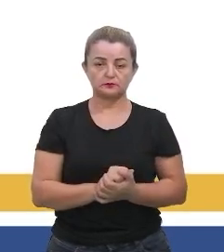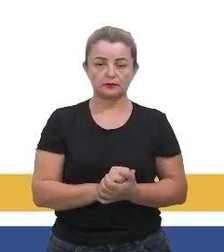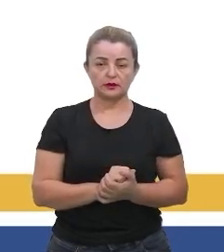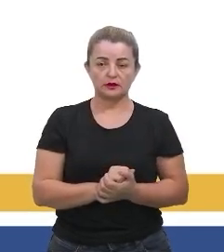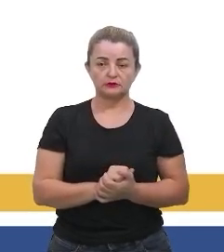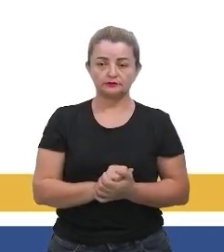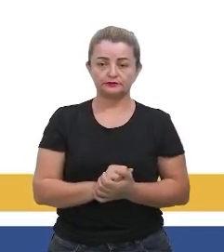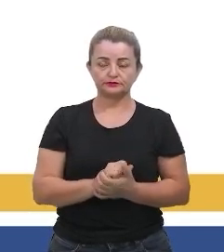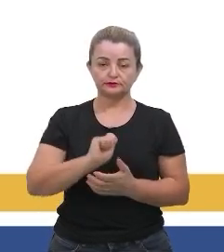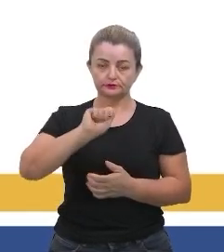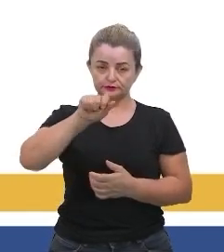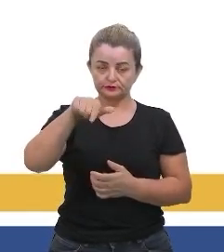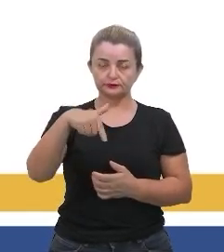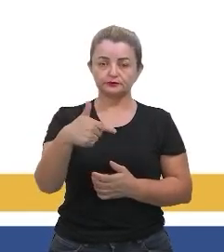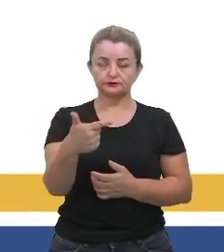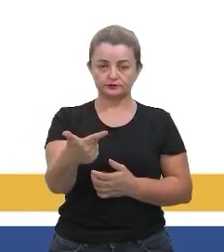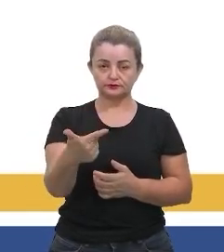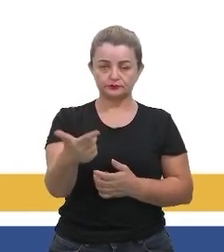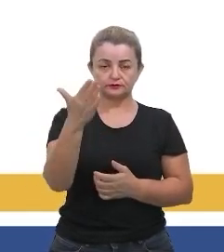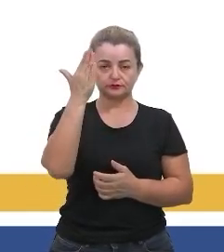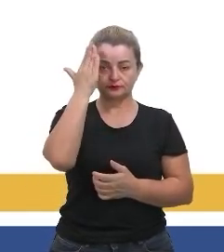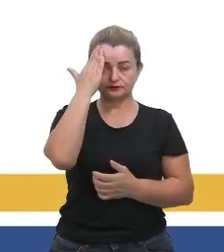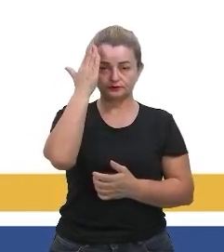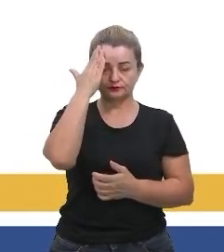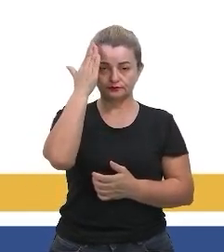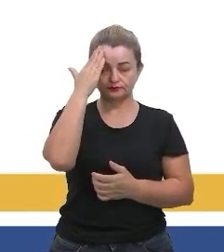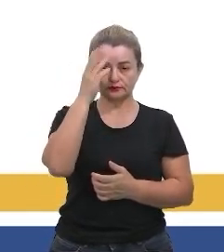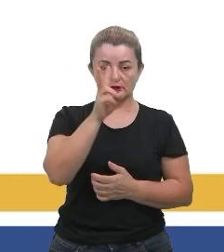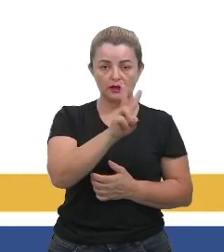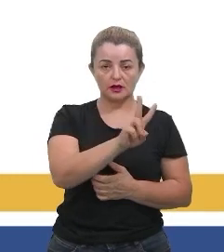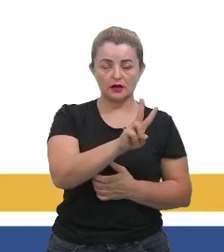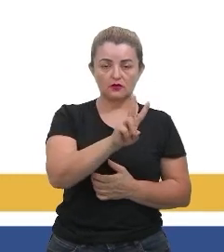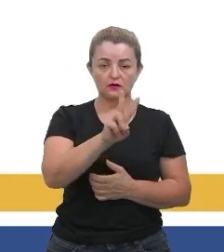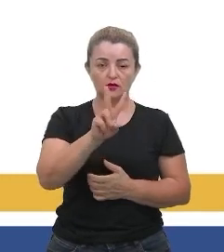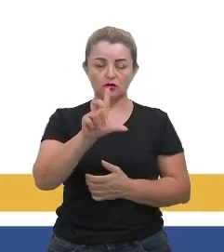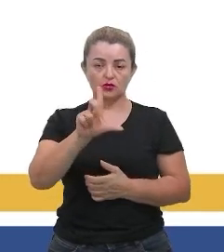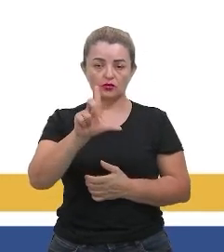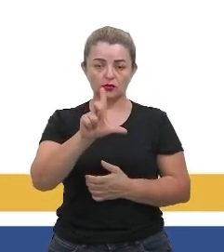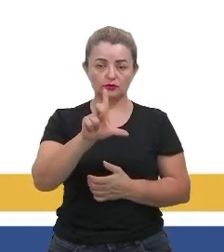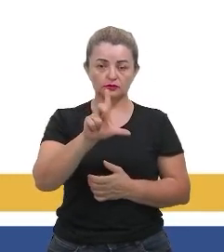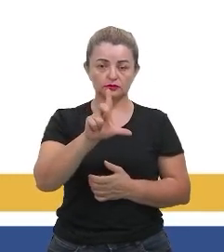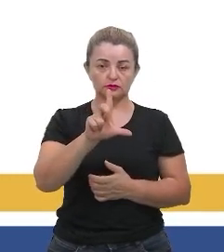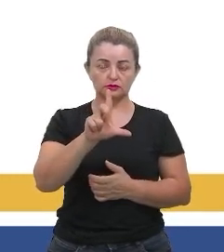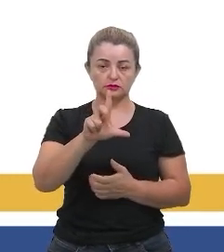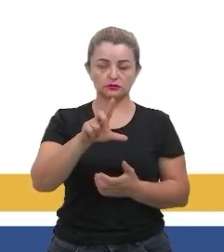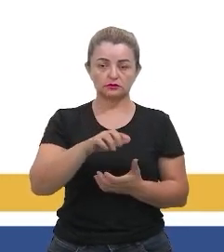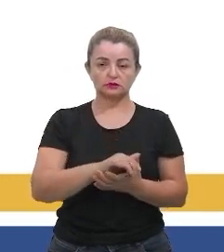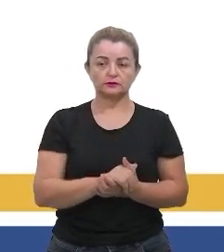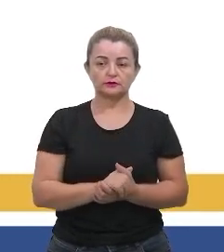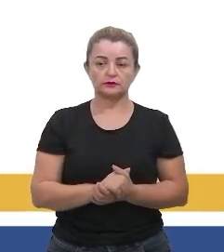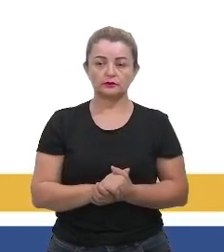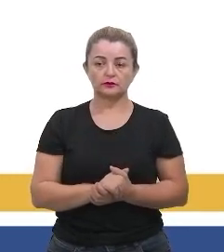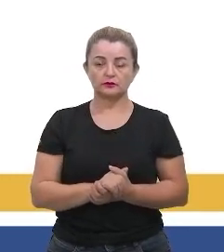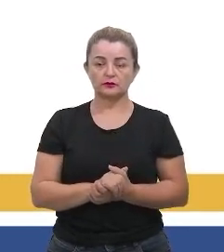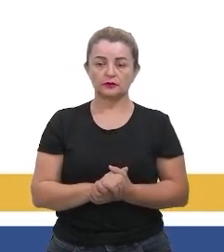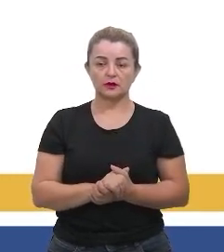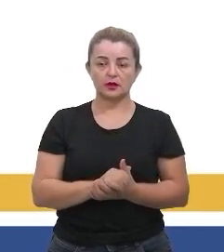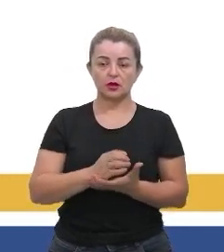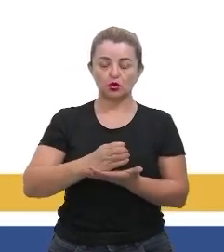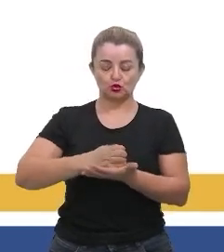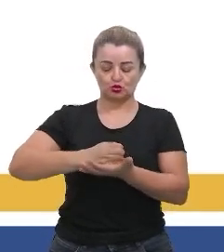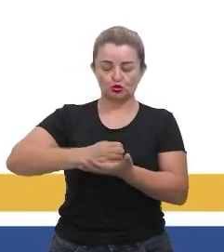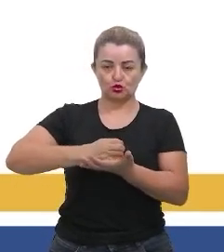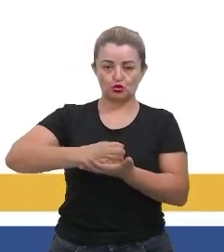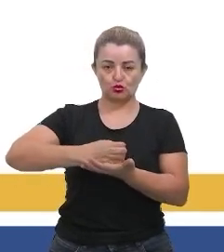Vamos à próxima resolução. Vamos entender agora a ideia do volume do tronco, né? Vamos lá. Para a gente trabalhar o volume do tronco, a gente vai